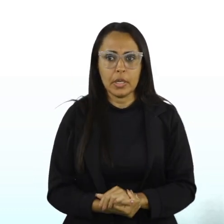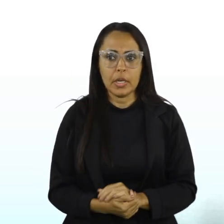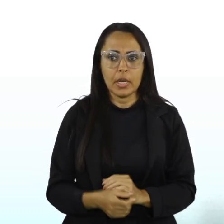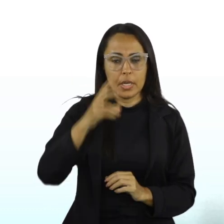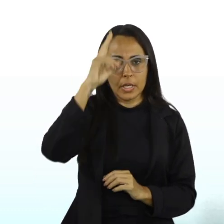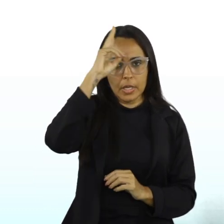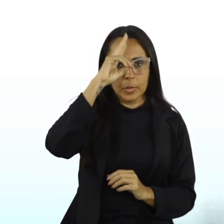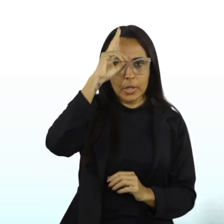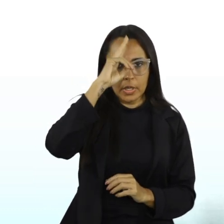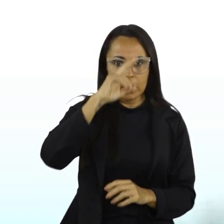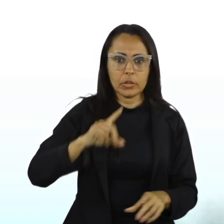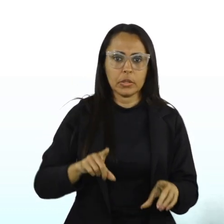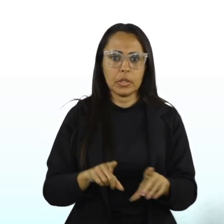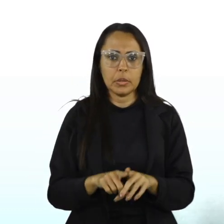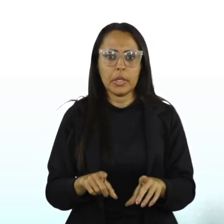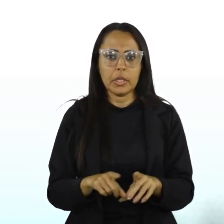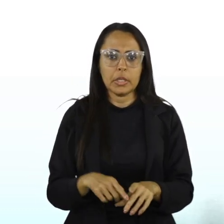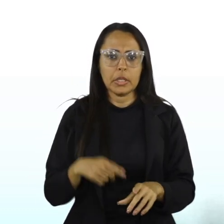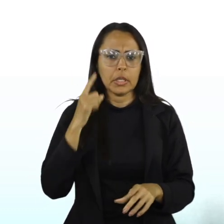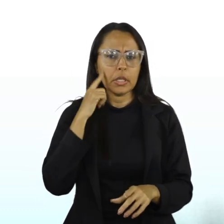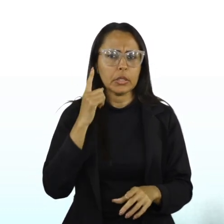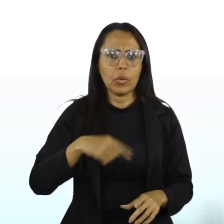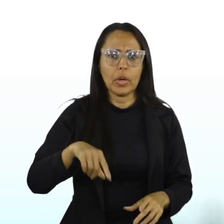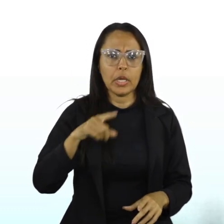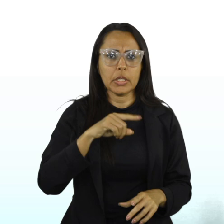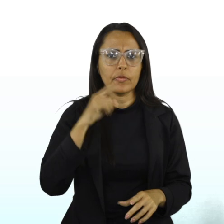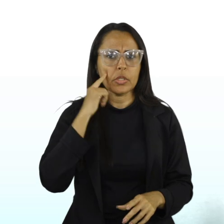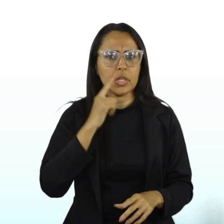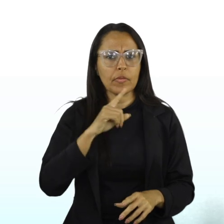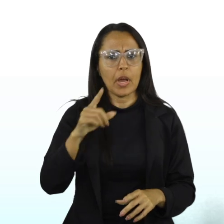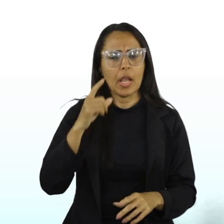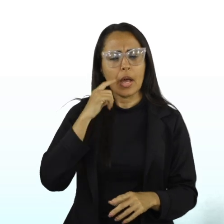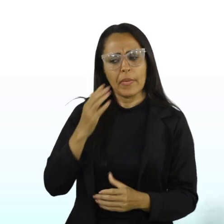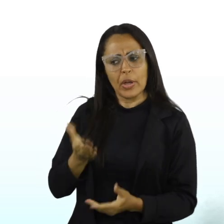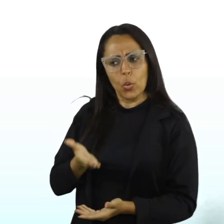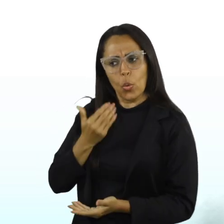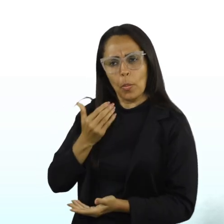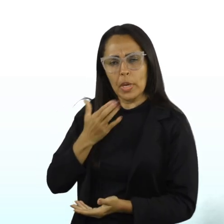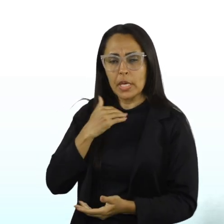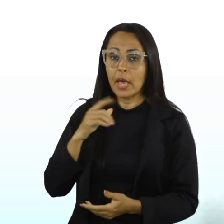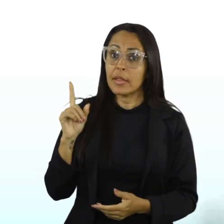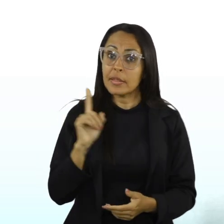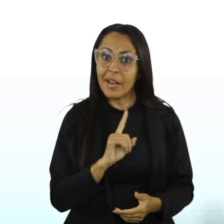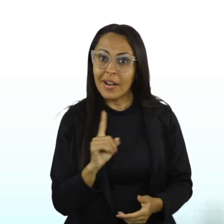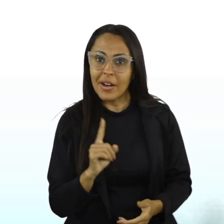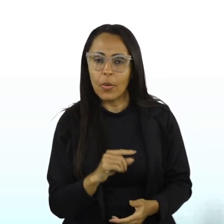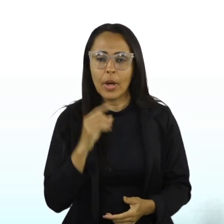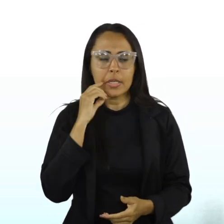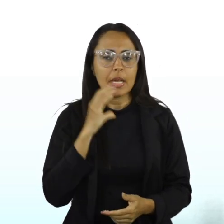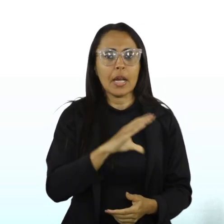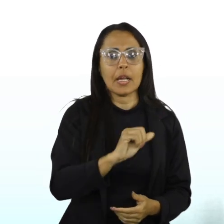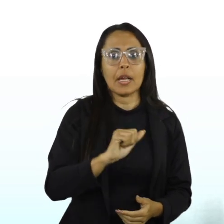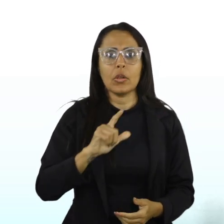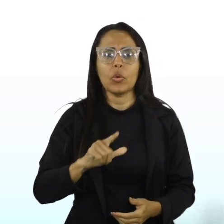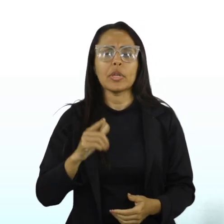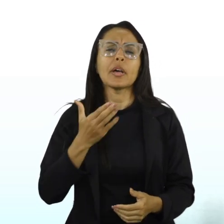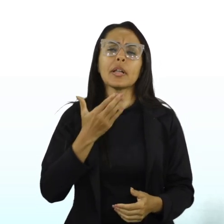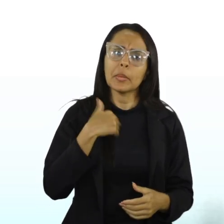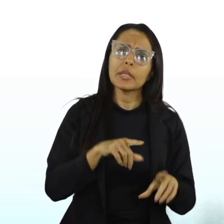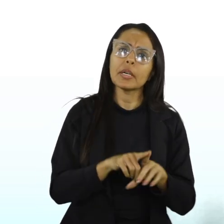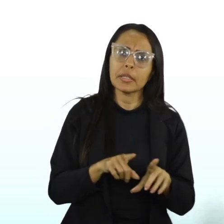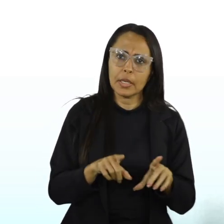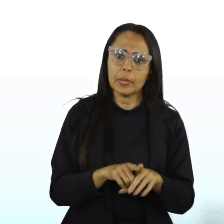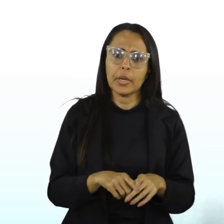que essa caloria não é aquela caloria que você vai lá na sua barrinha de cereal ou do seu alimento. Apesar que essa caloria alimentar também